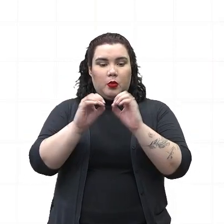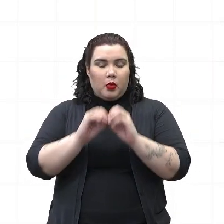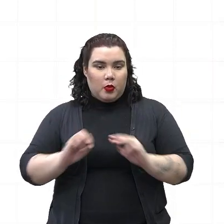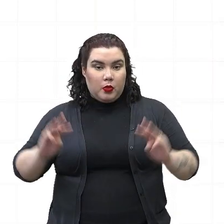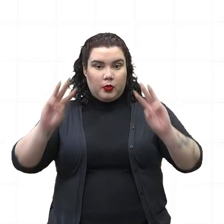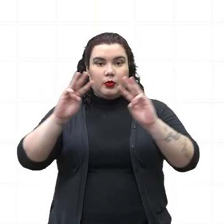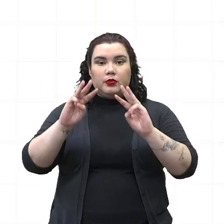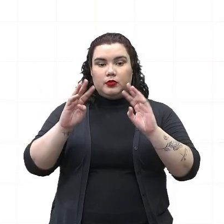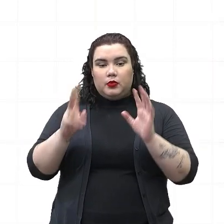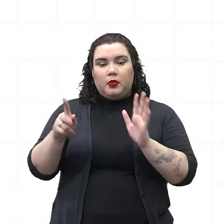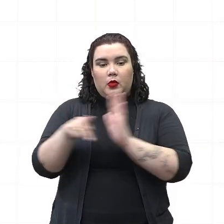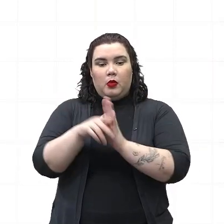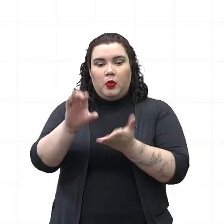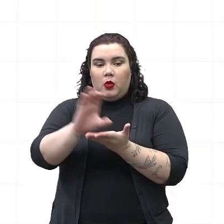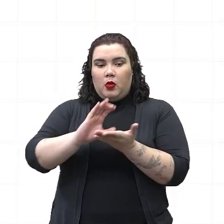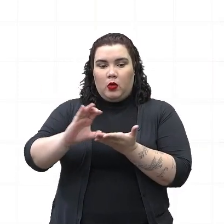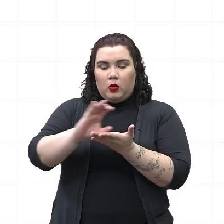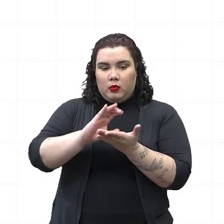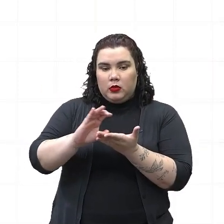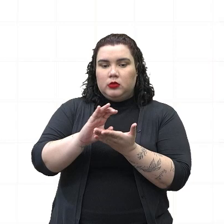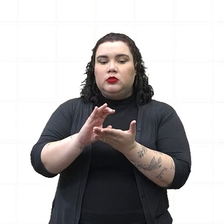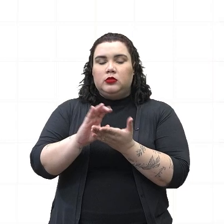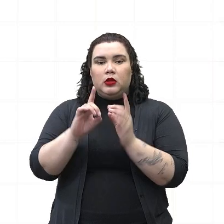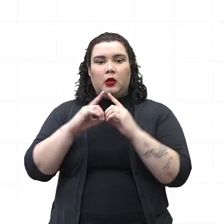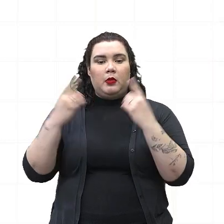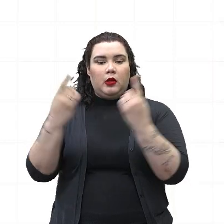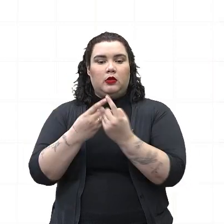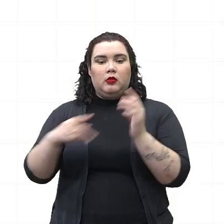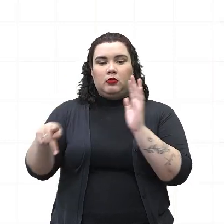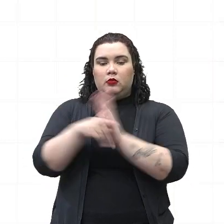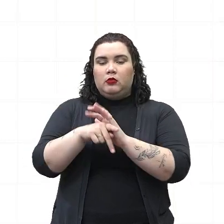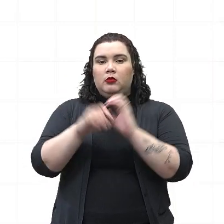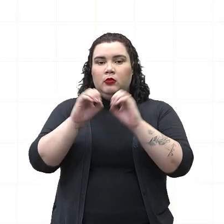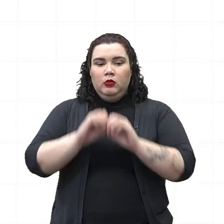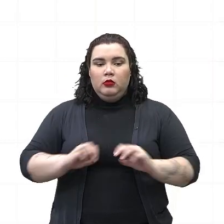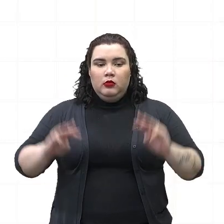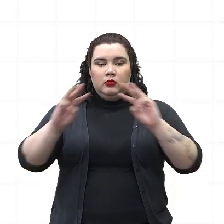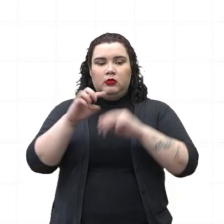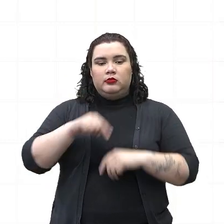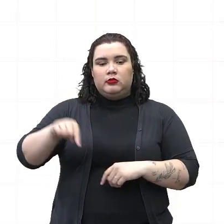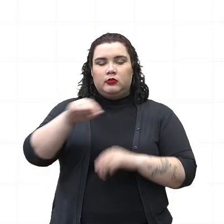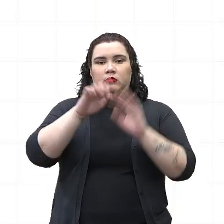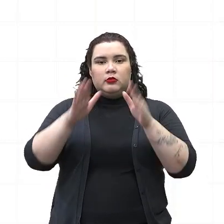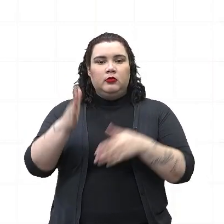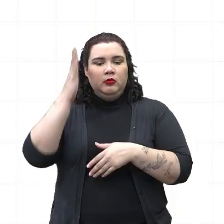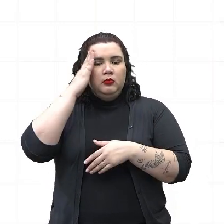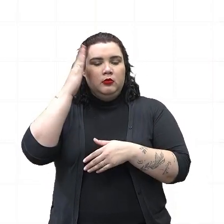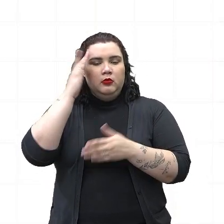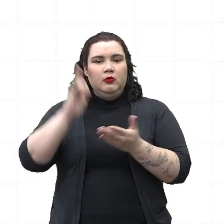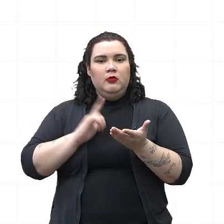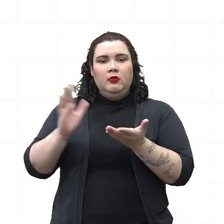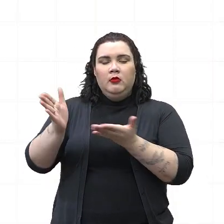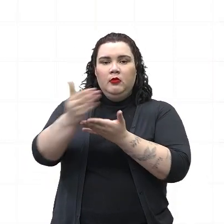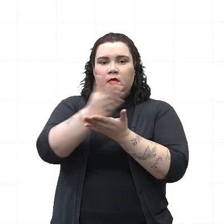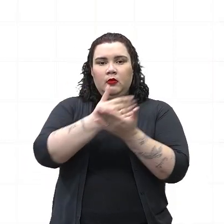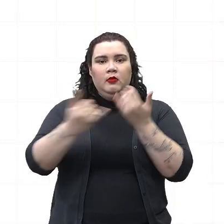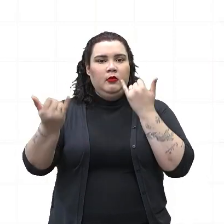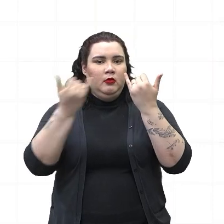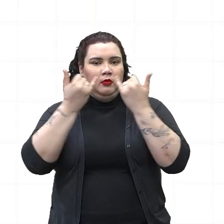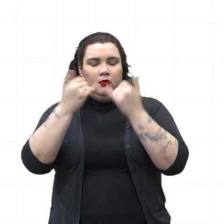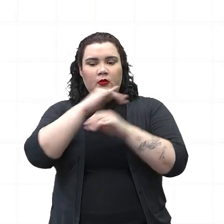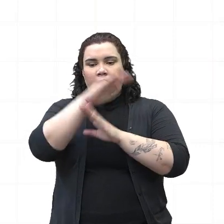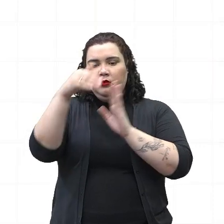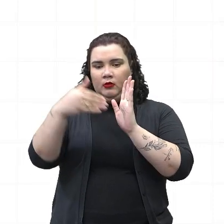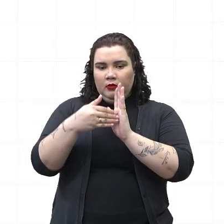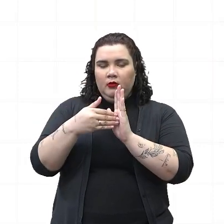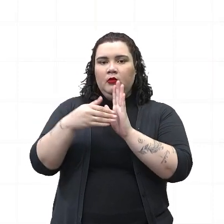uma das comissões ali, um dos departamentos da ONU, aquele órgão que vocês já sabem o que é, que fazem o levantamento e busca conhecer os